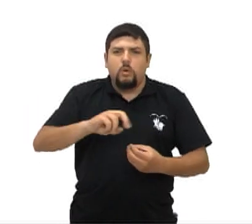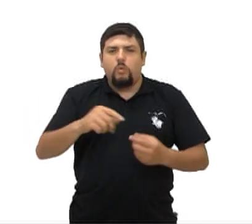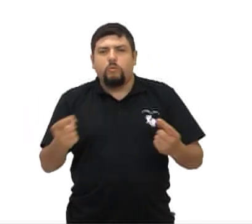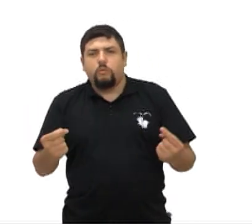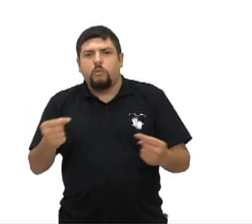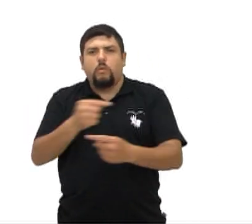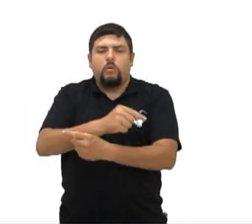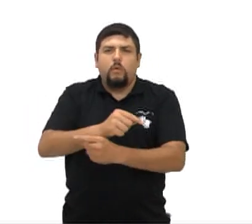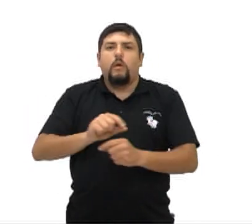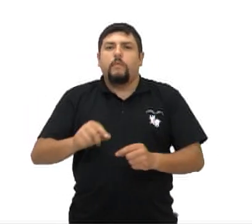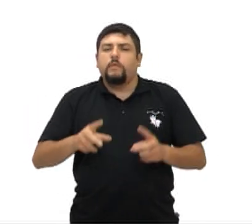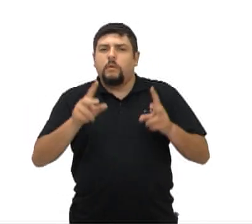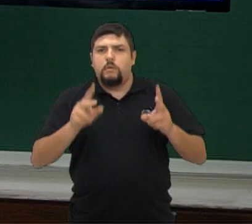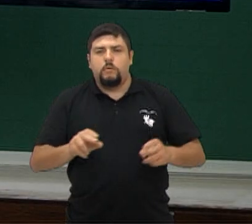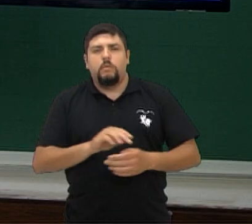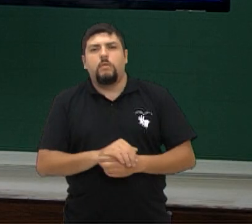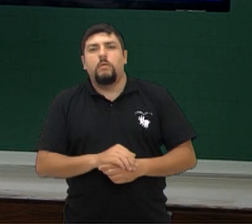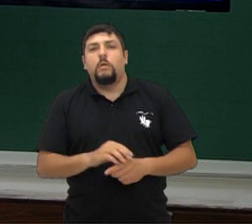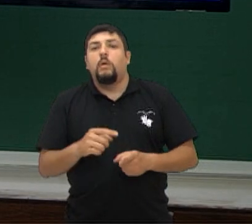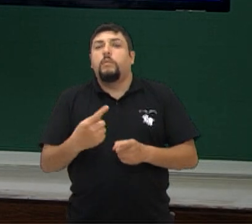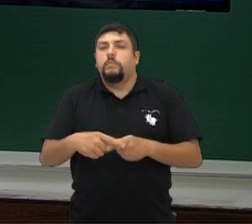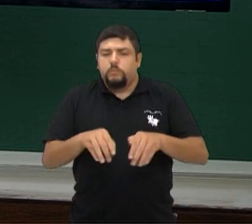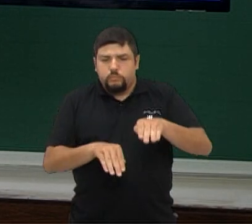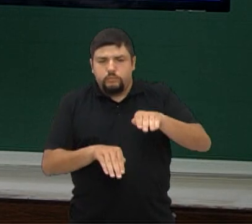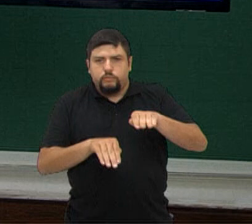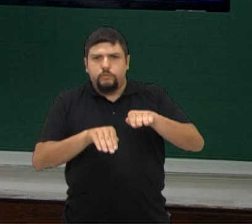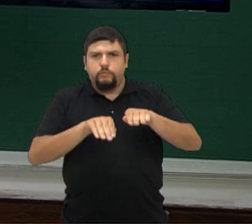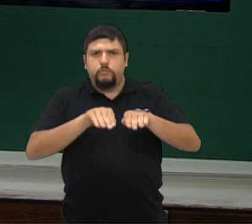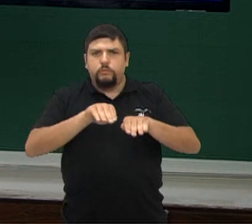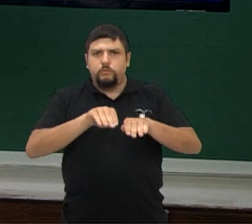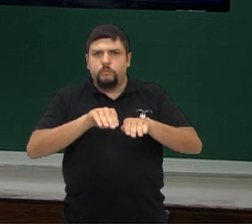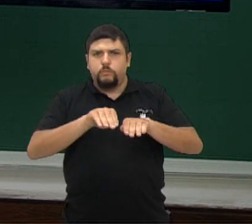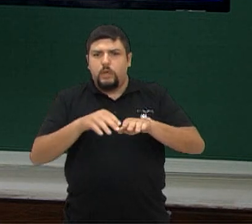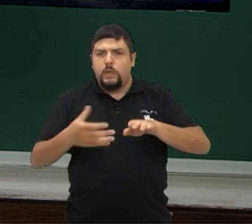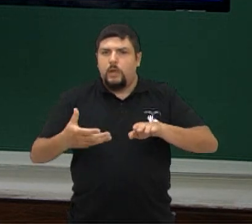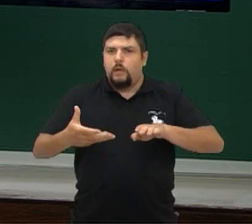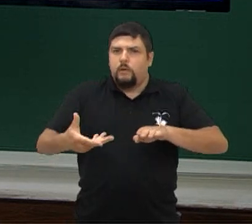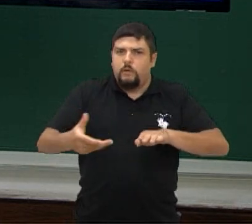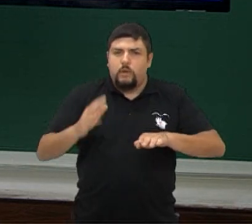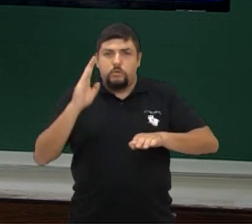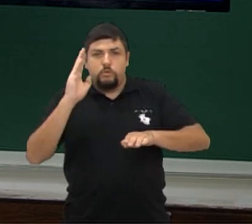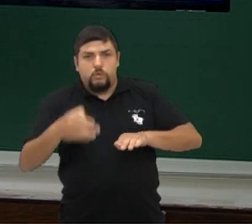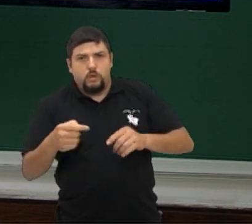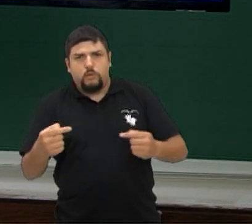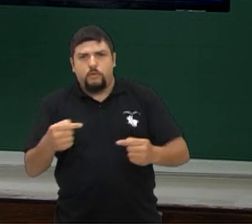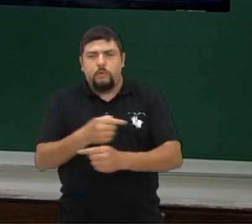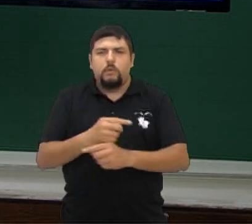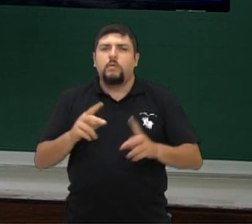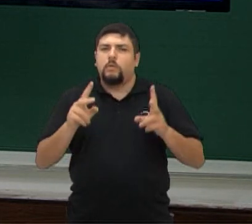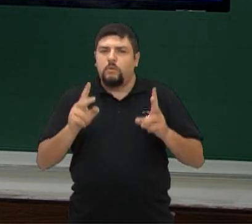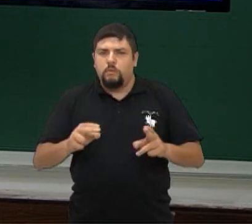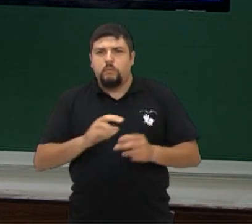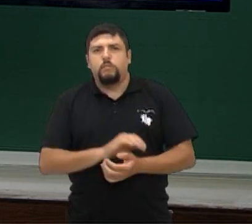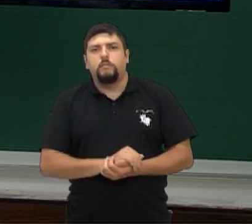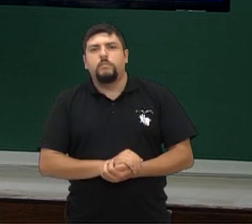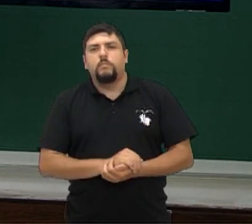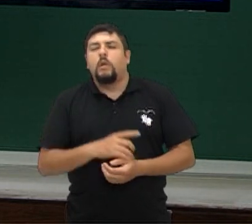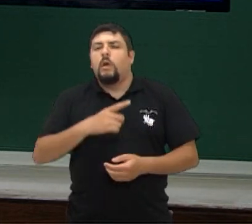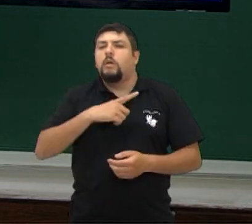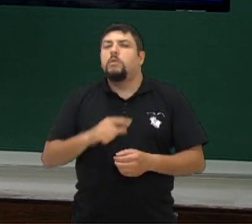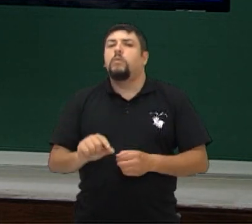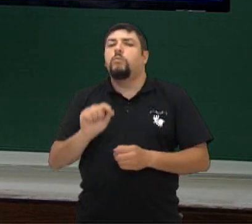iguais. Uma vez que o equilíbrio foi alcançado, as velocidades direta e inversa são iguais. Nesse momento, a gente tem o quê?